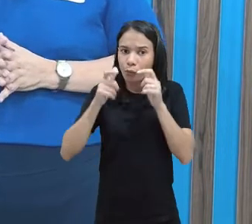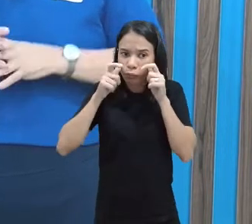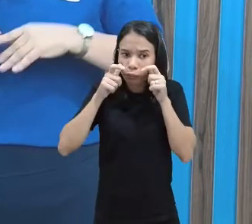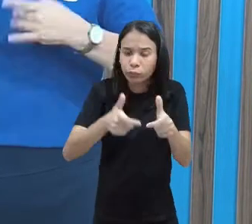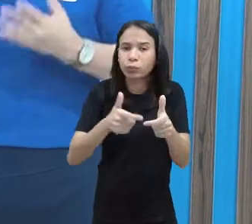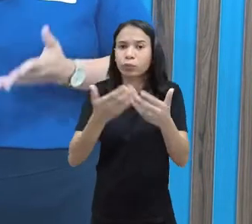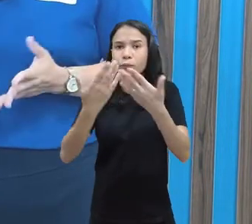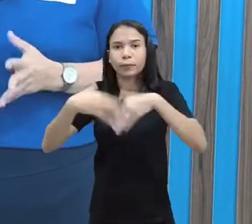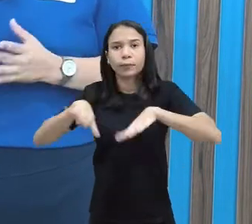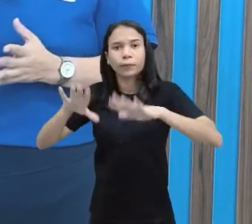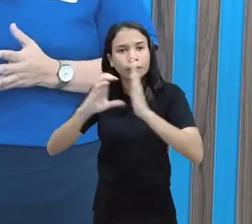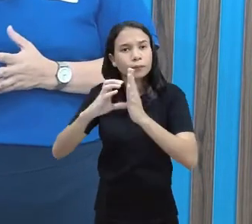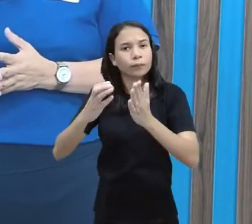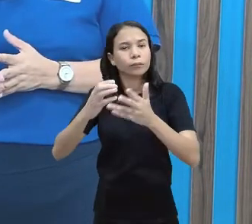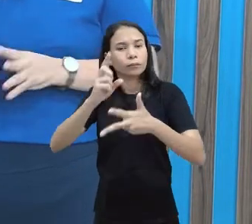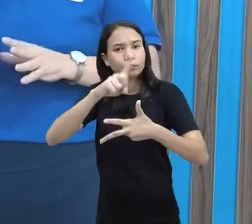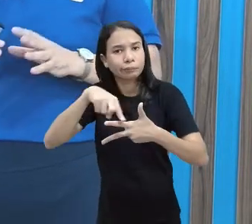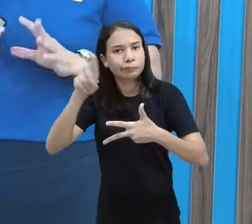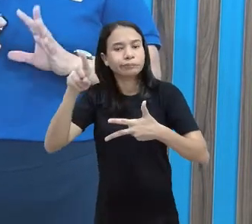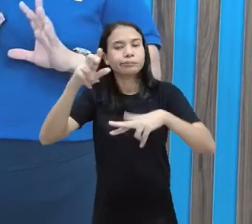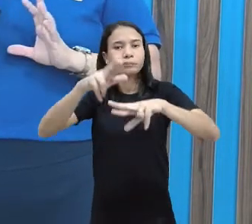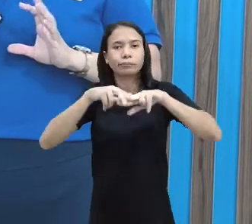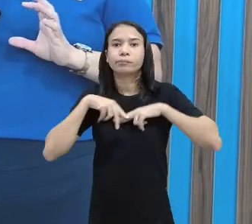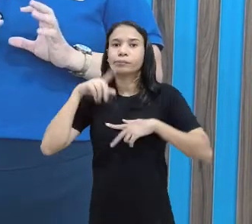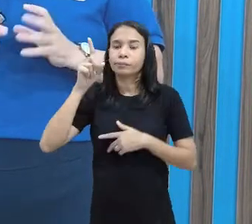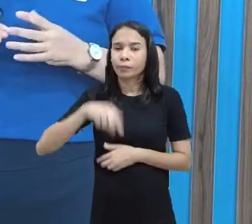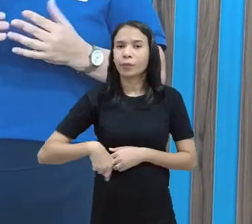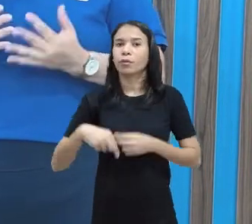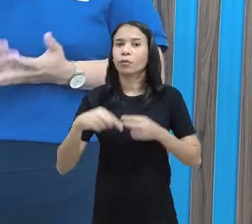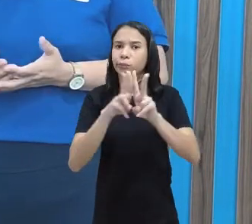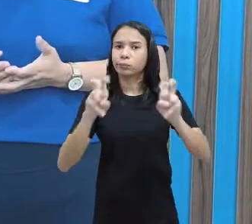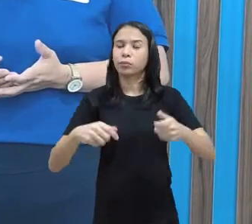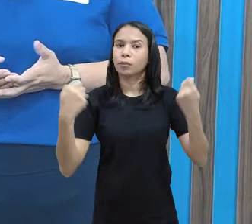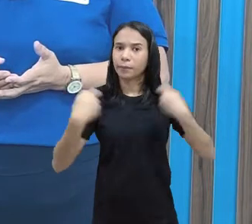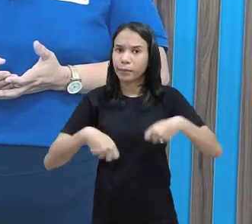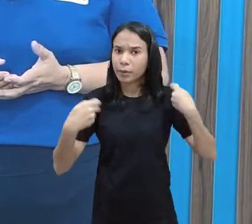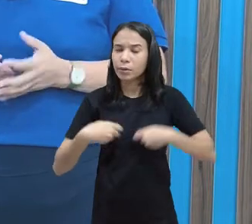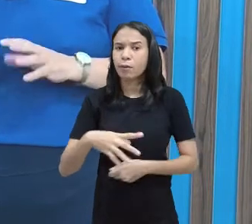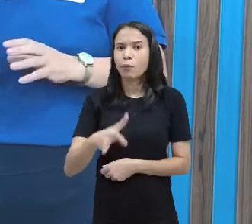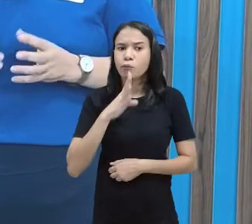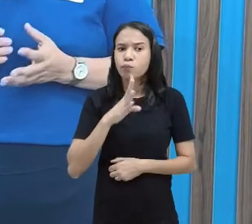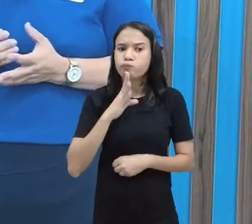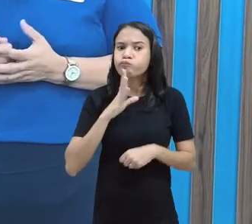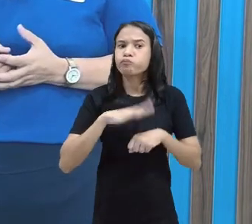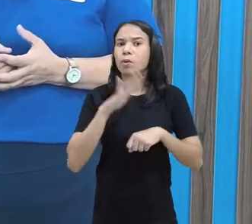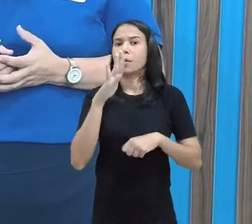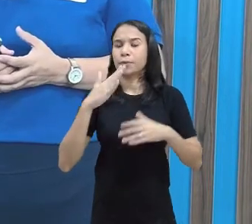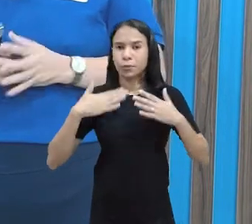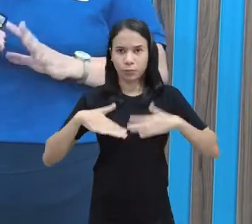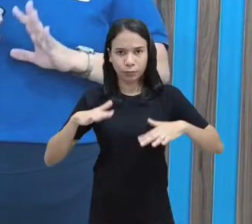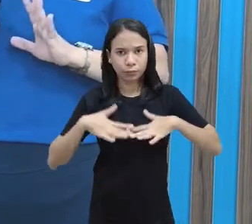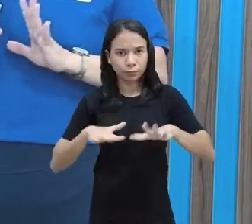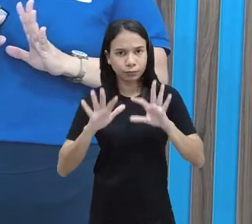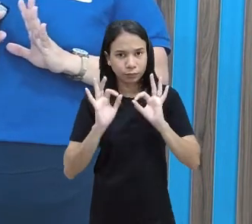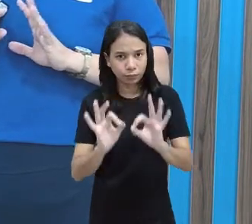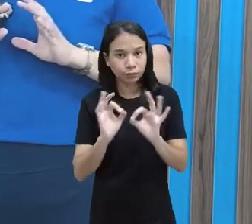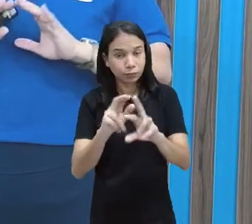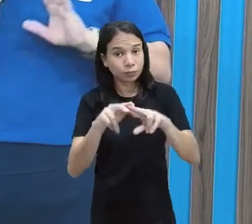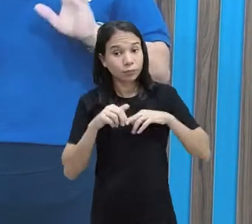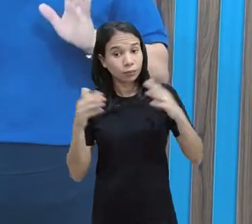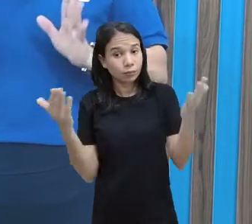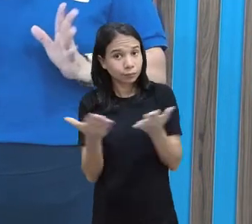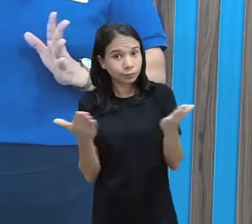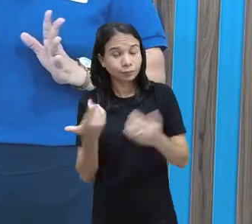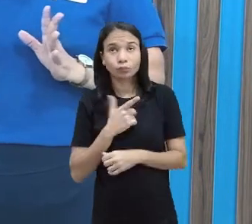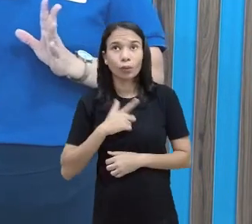nos concursos, no Enem. Então, é um assunto que a gente precisa explorar um pouco mais, com um pouquinho mais de calma. Então, hoje a gente não